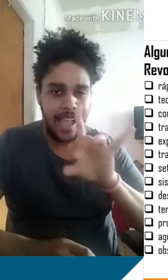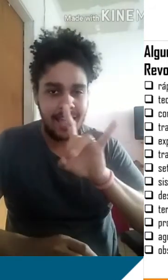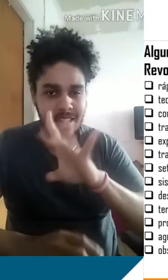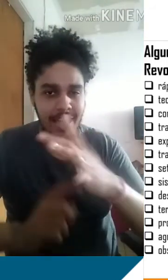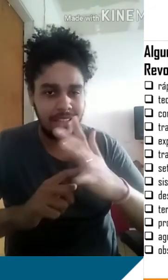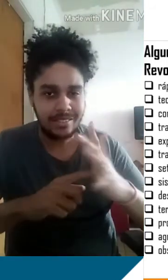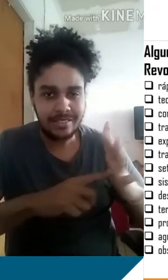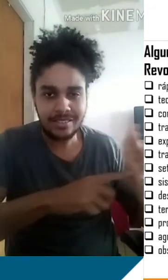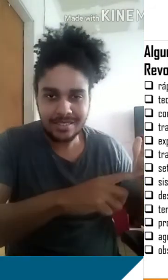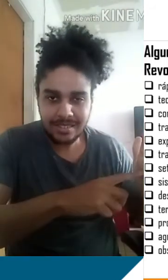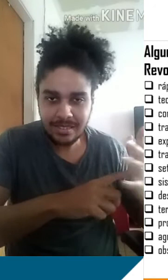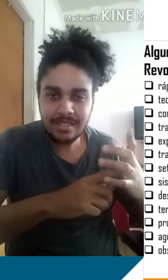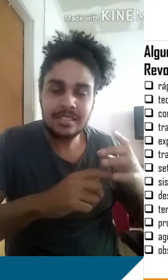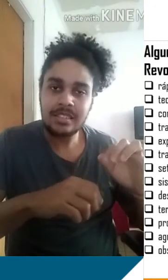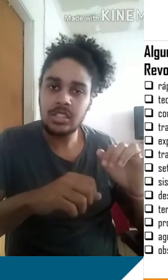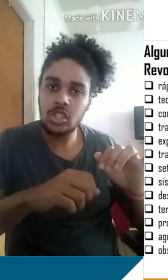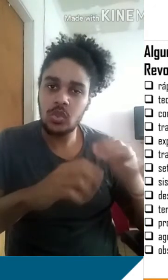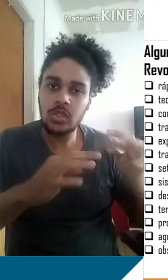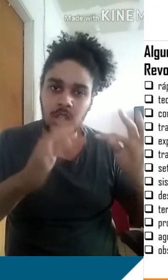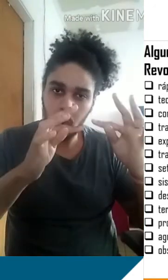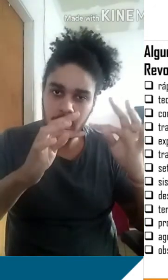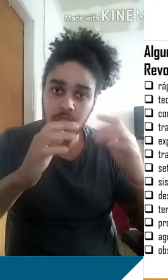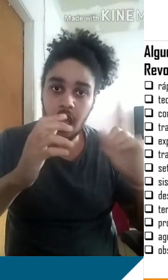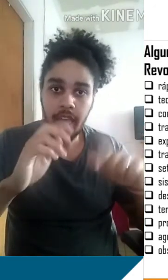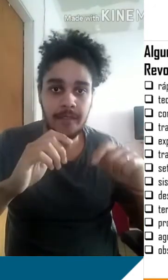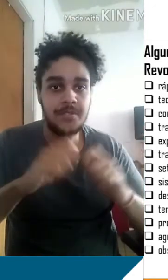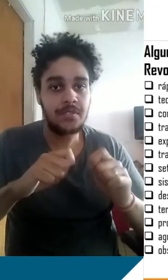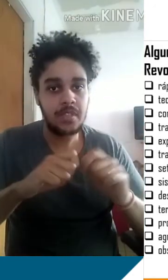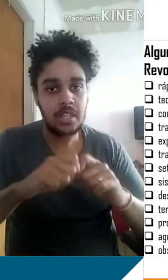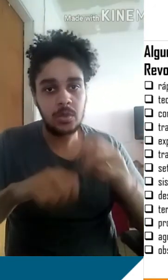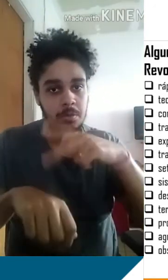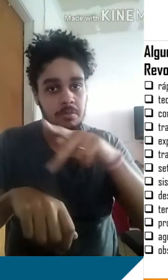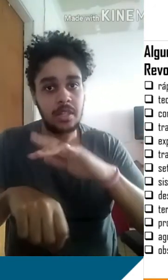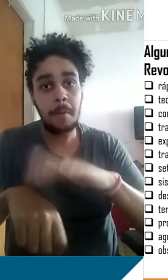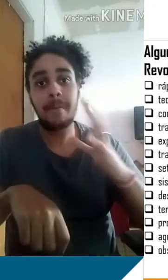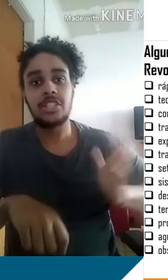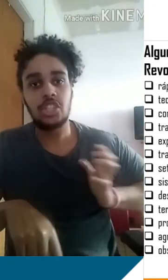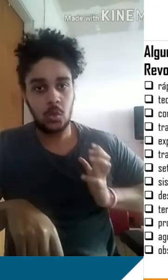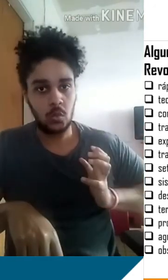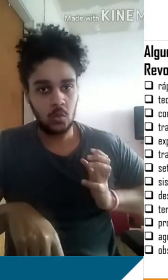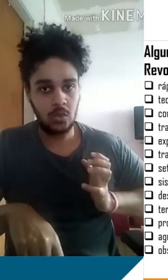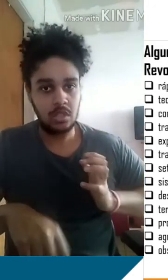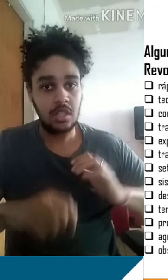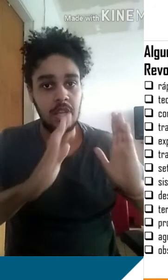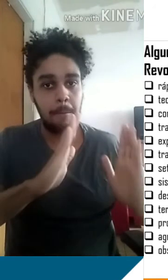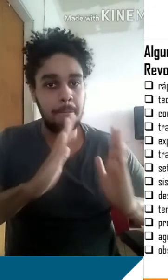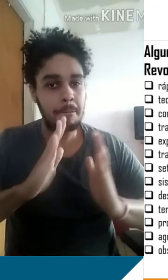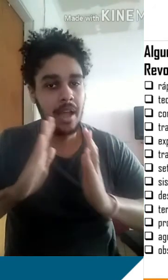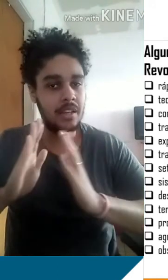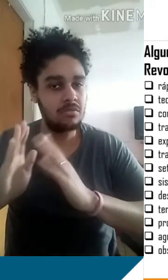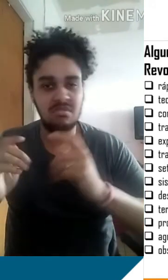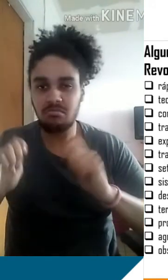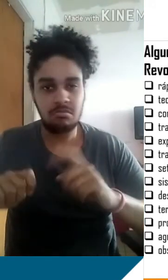Estados Unidos, Japão, né? E as partes que você não demanda tanta tecnologia assim, como uma parte da cauda,